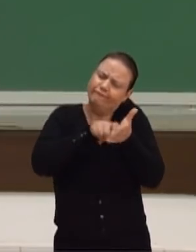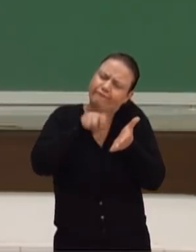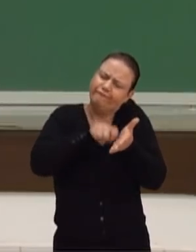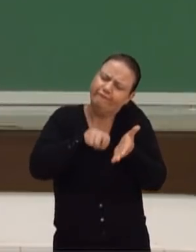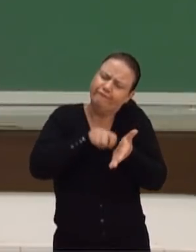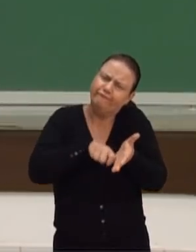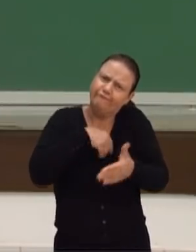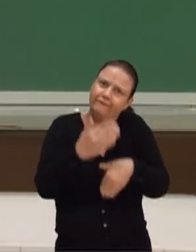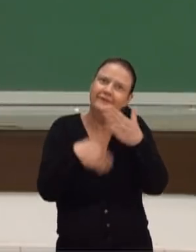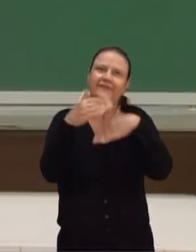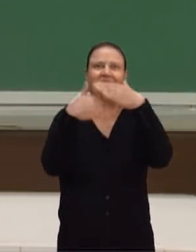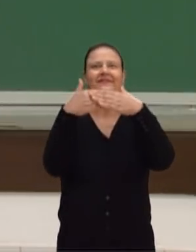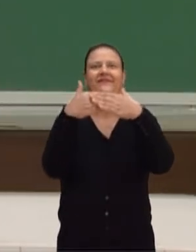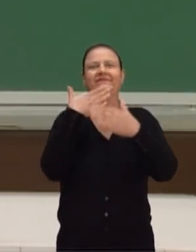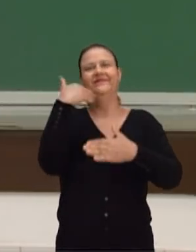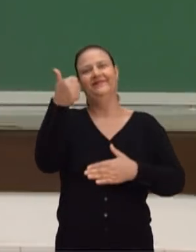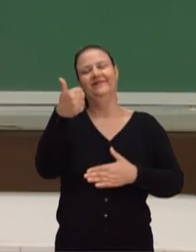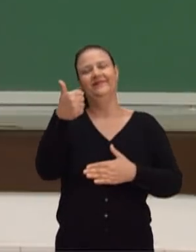Vamos lá.